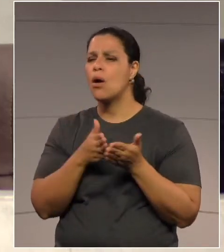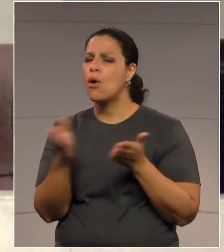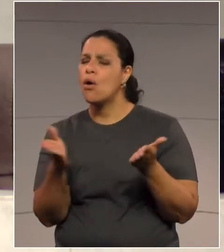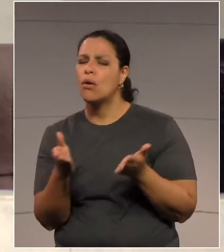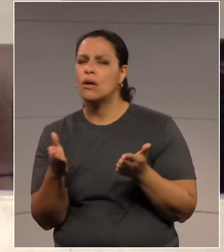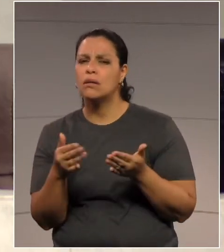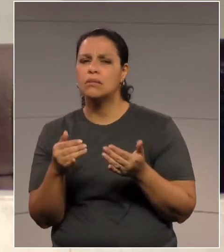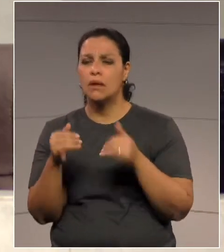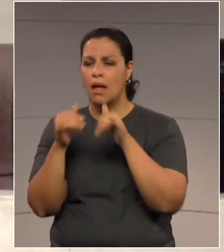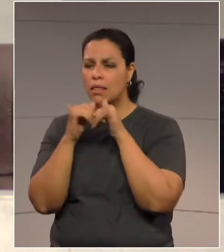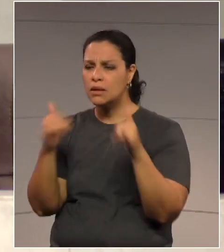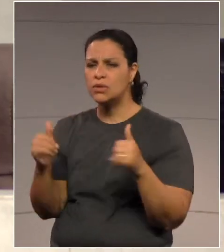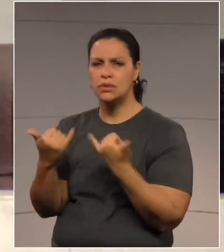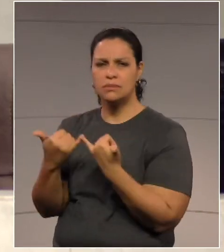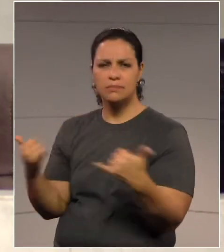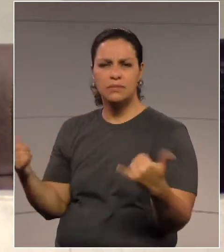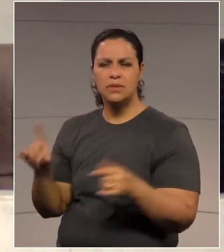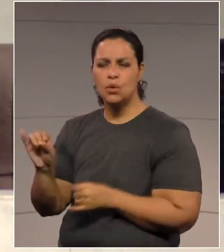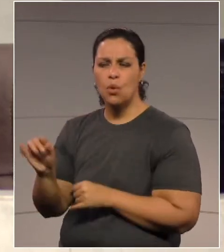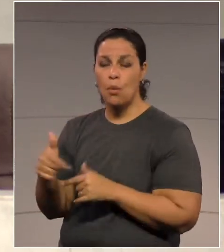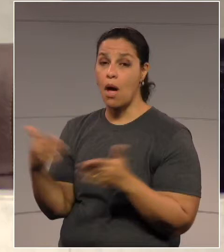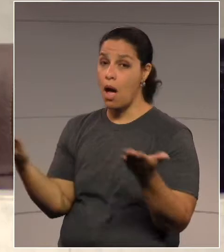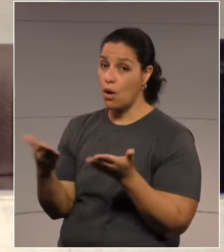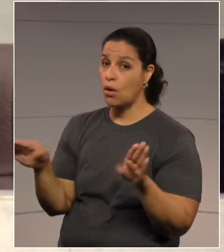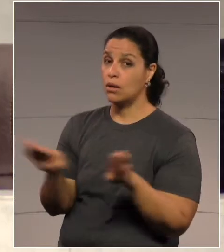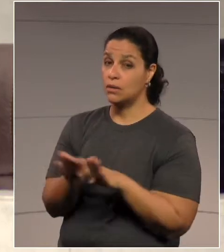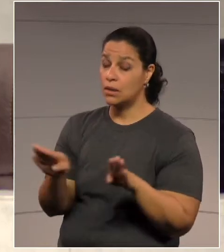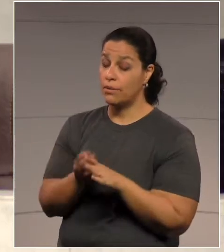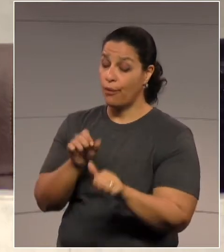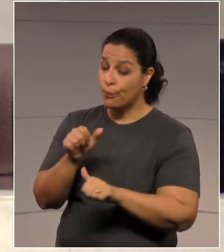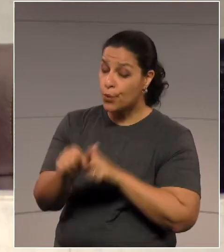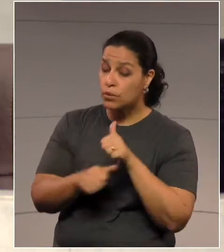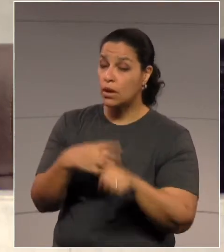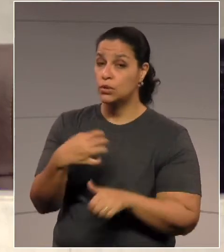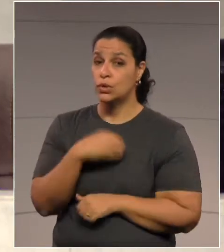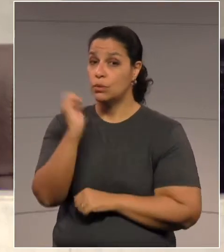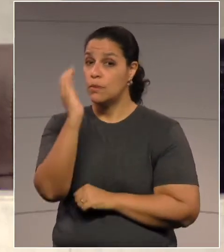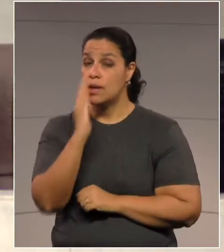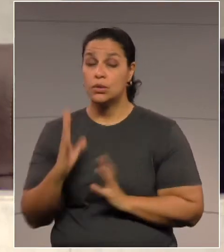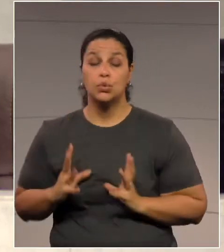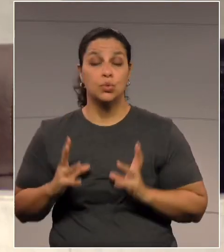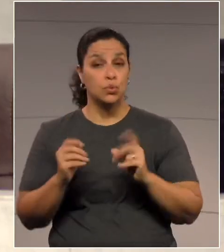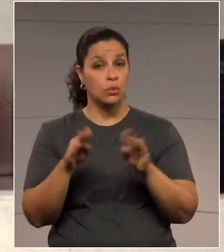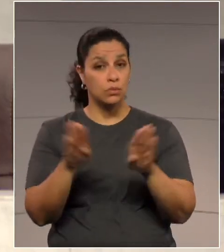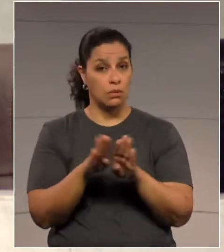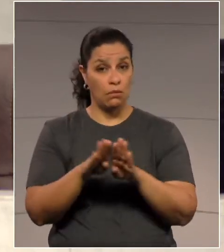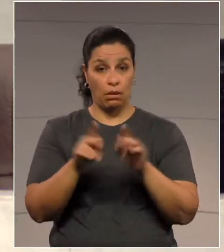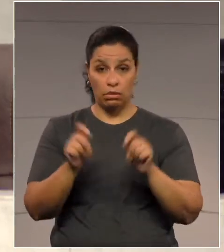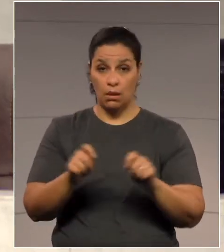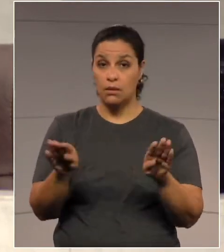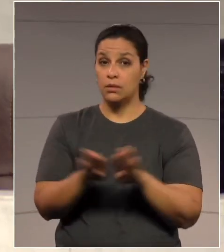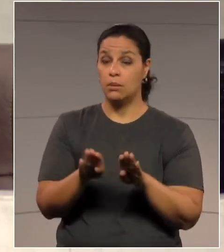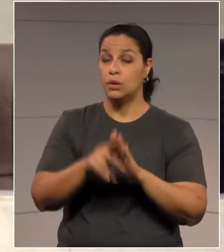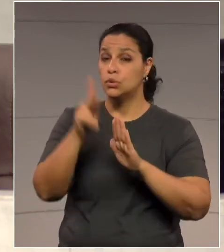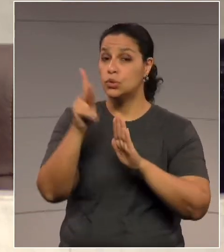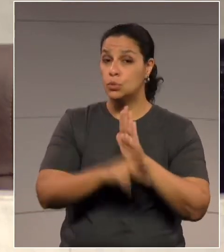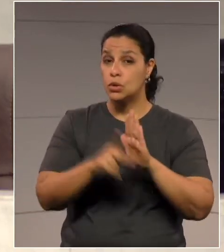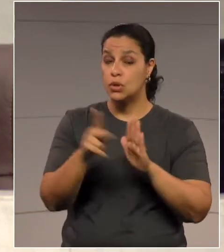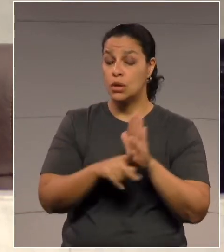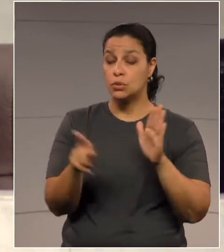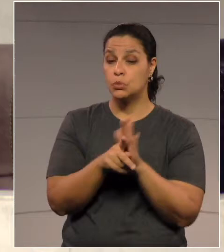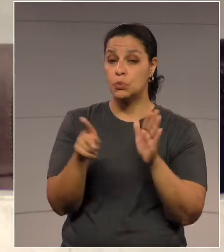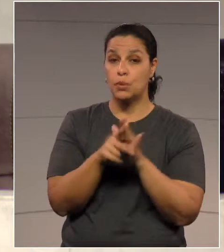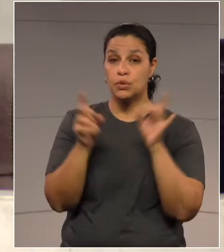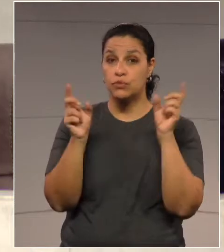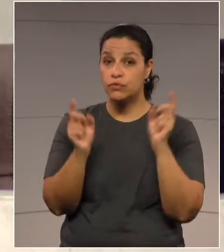de energia elétrica. Ele está passando por uma reestruturação no Brasil inteiro. Possivelmente os grandes projetos de energia